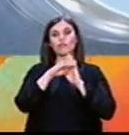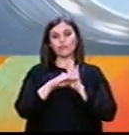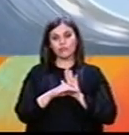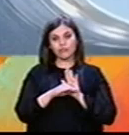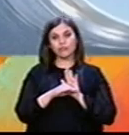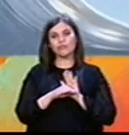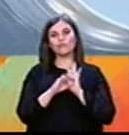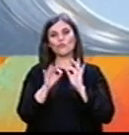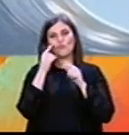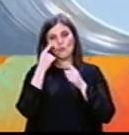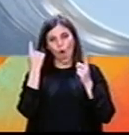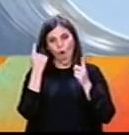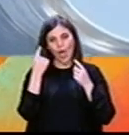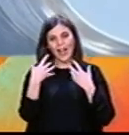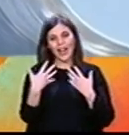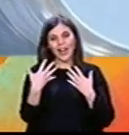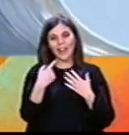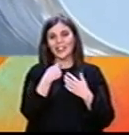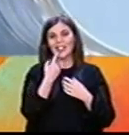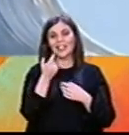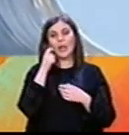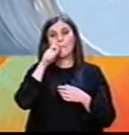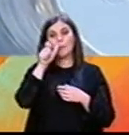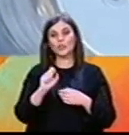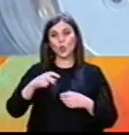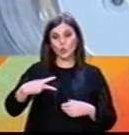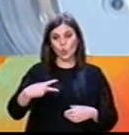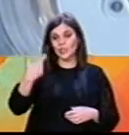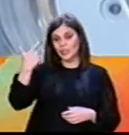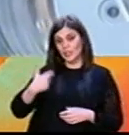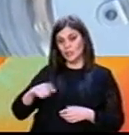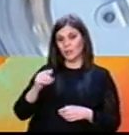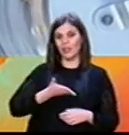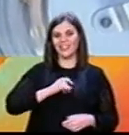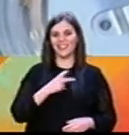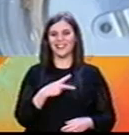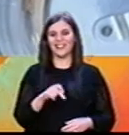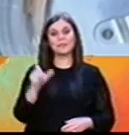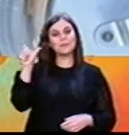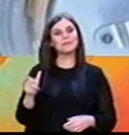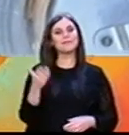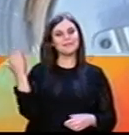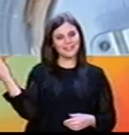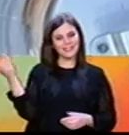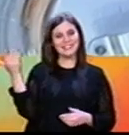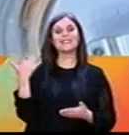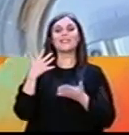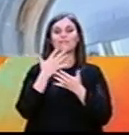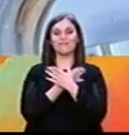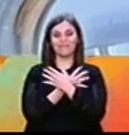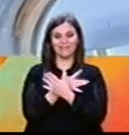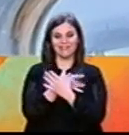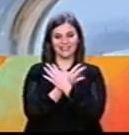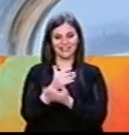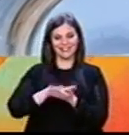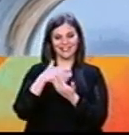vai aparecer e que vai ser dito por duas pessoas. Por mim e pela Diana, que está exatamente no canto inferior da sua televisão,